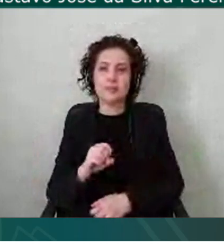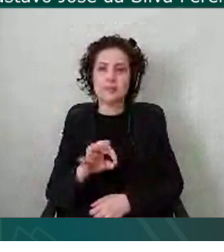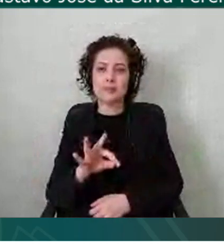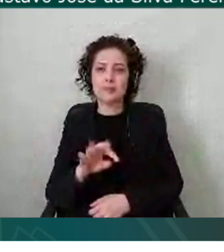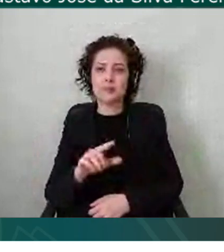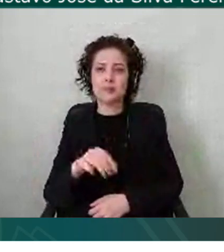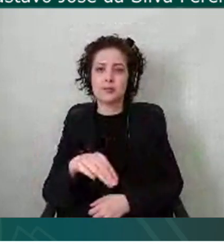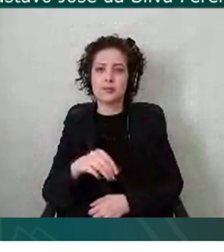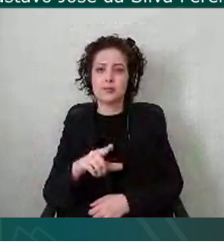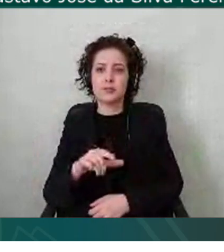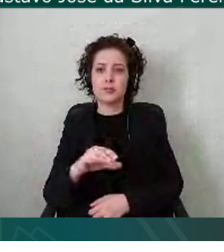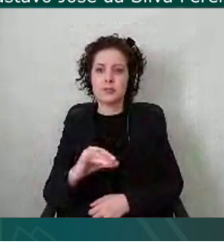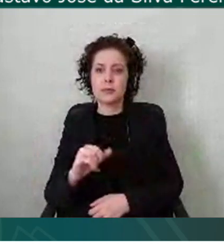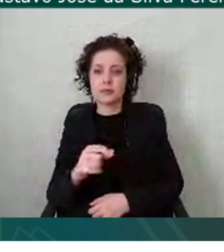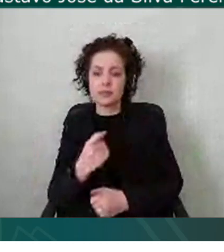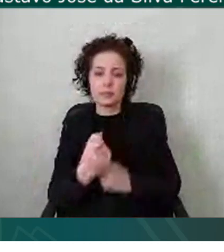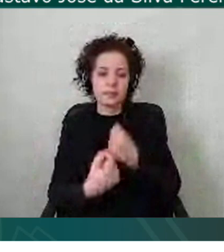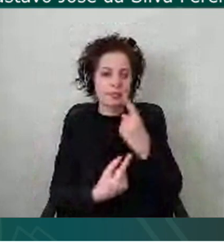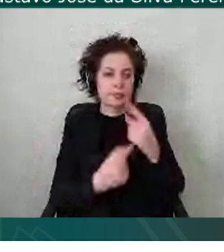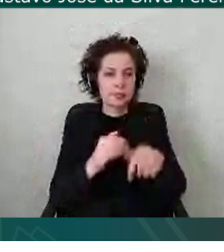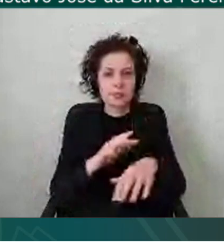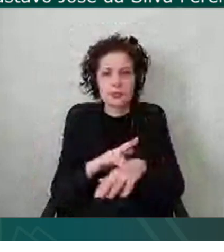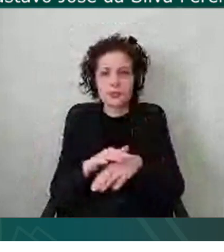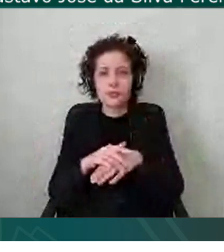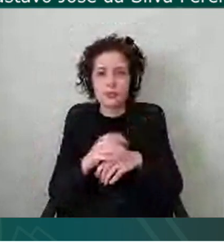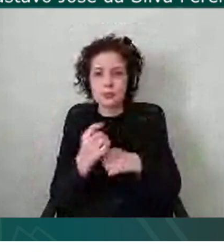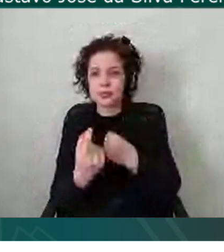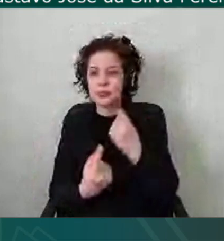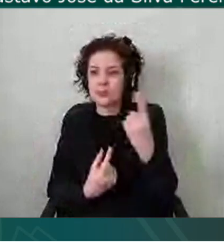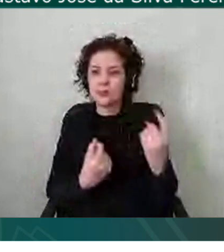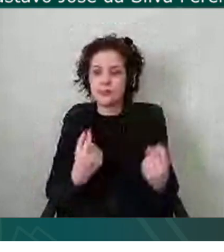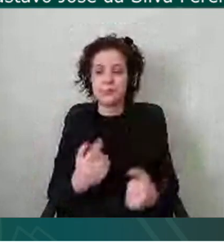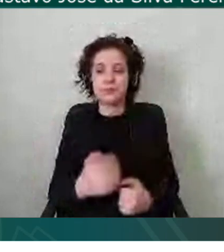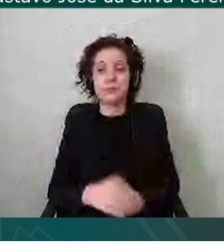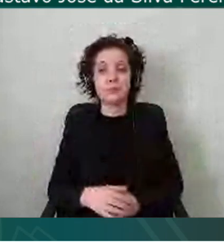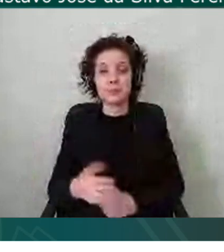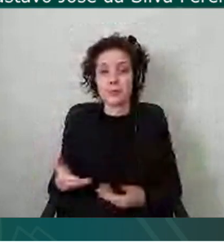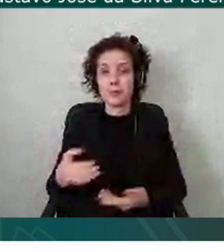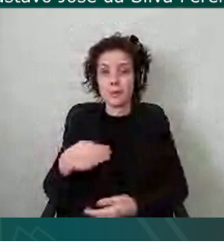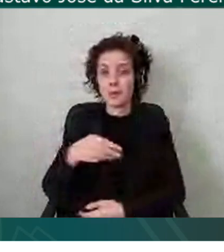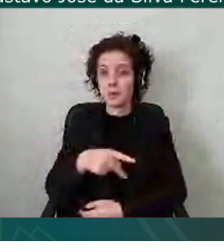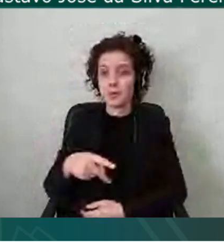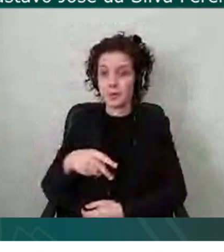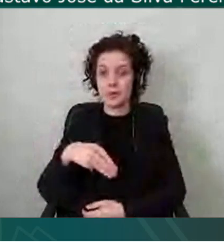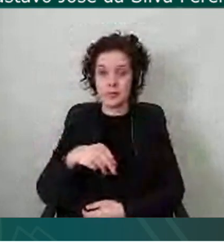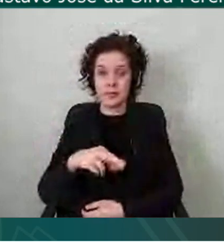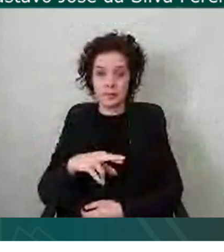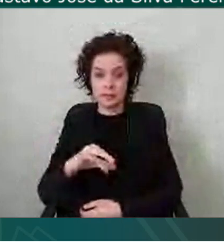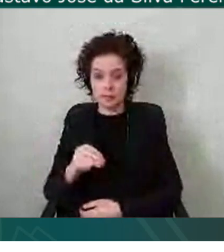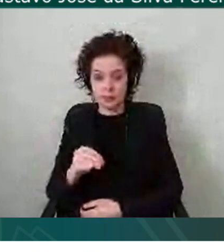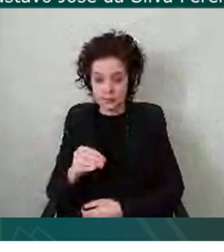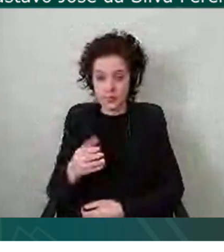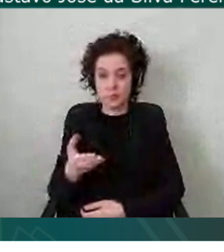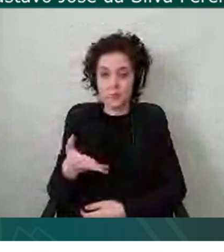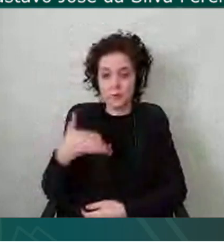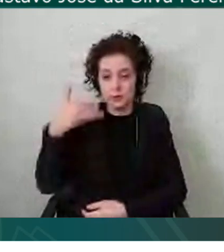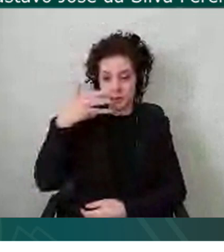raras. Então, agora eu gostaria de passar a palavra para o professor Mário Giannini para que ele faça a sua apresentação.